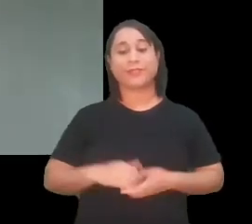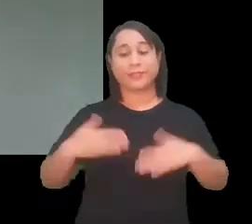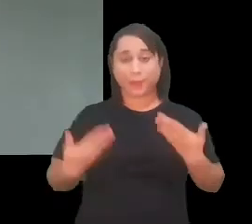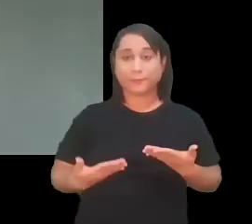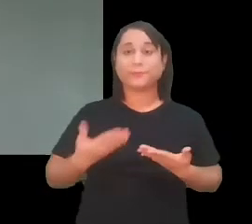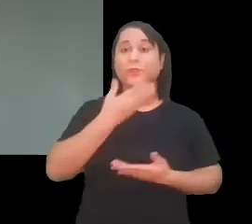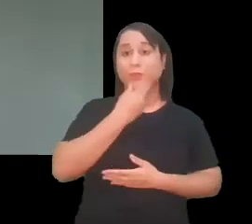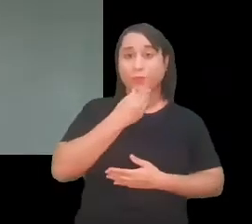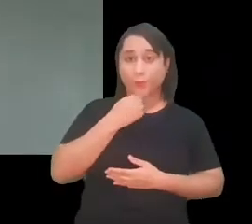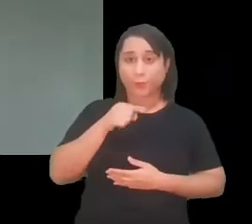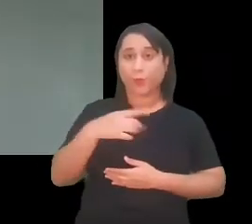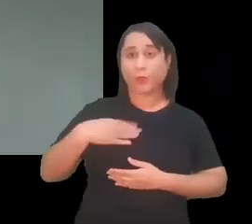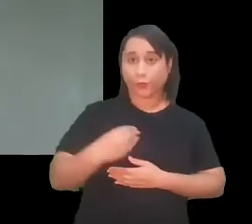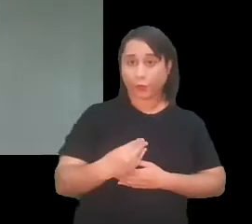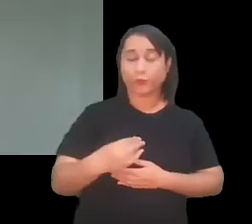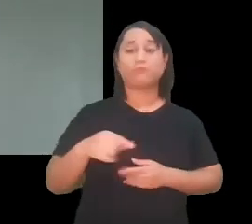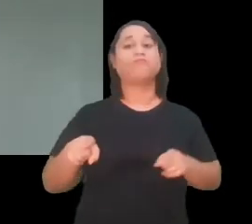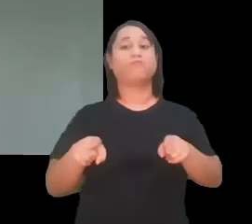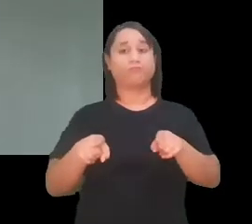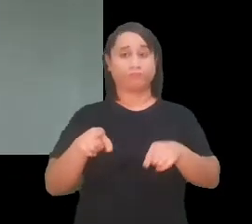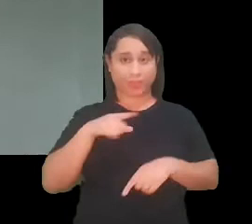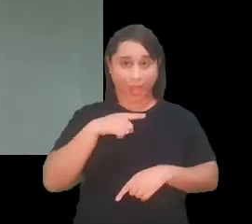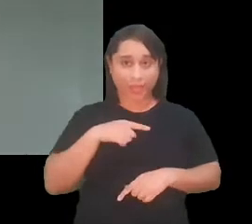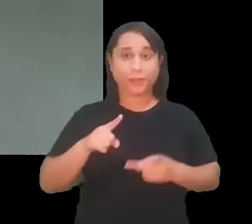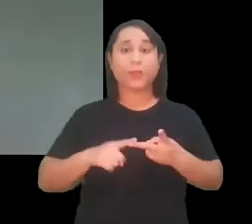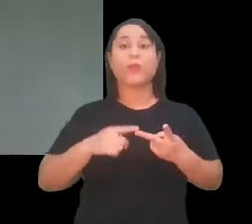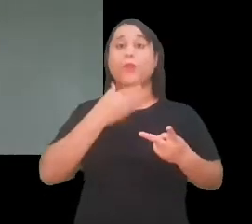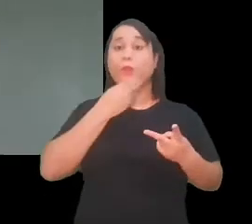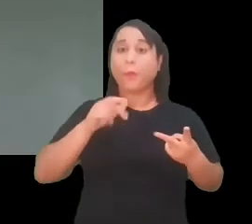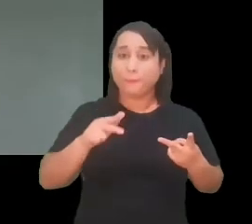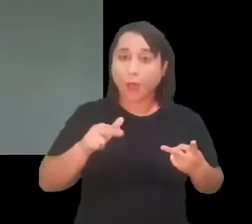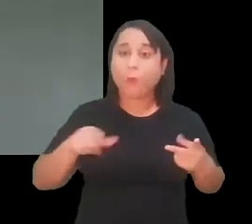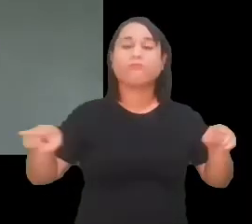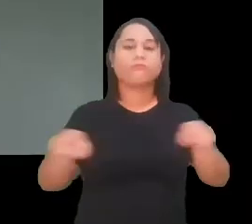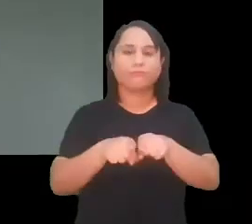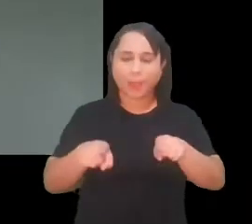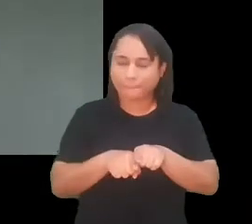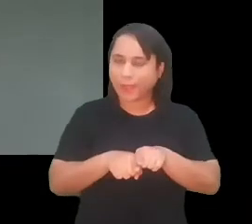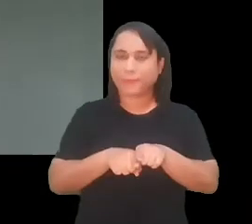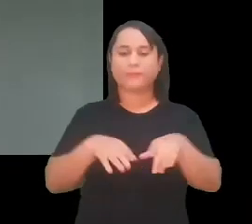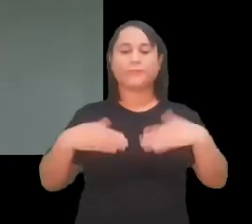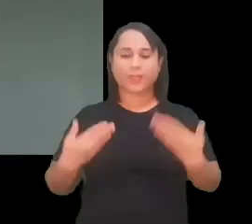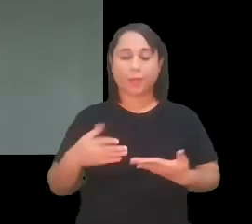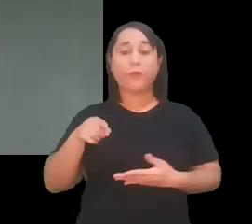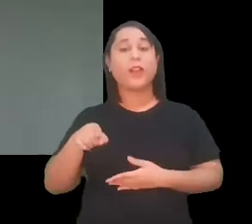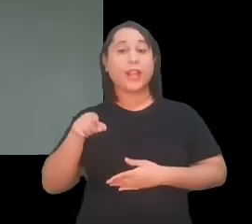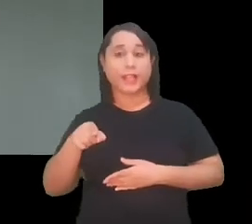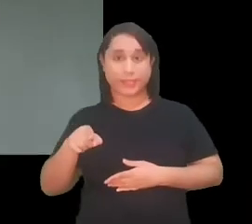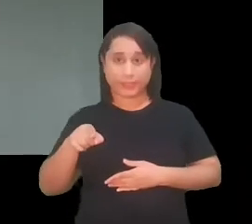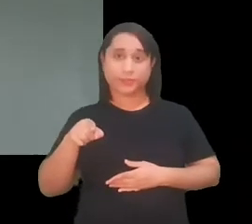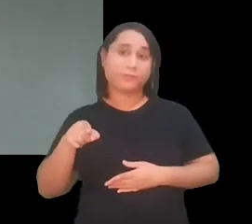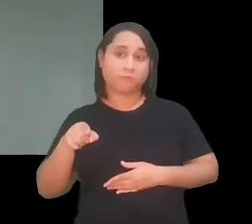aqui tem hipertricose auricular. E o irmão dele também tem hipertricose auricular. E aí, prof? Esse cara também manda pro